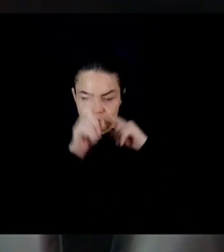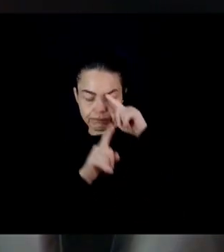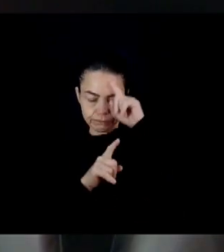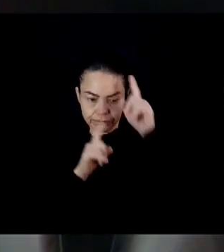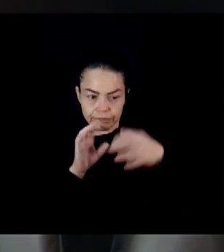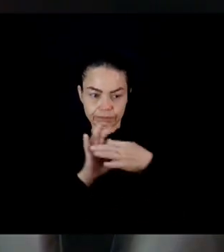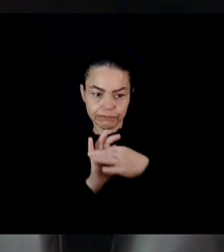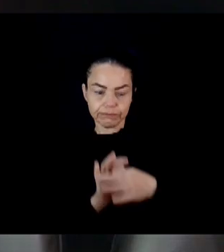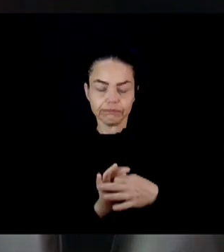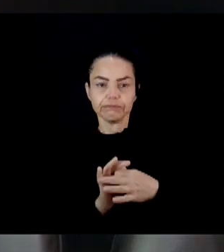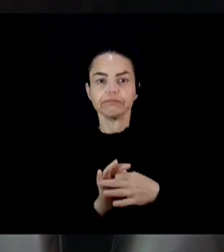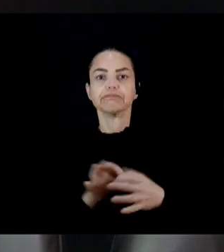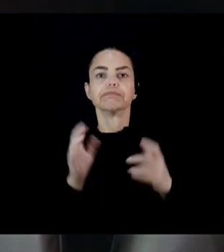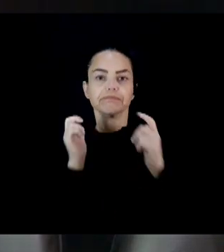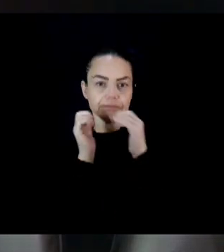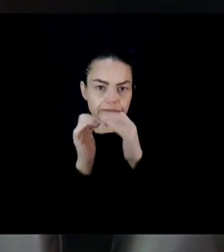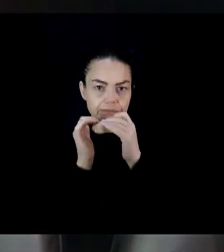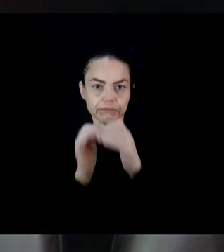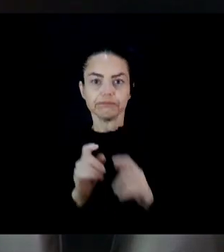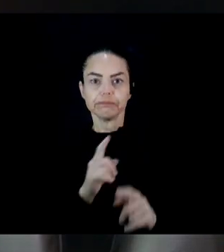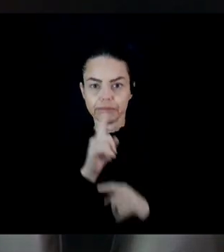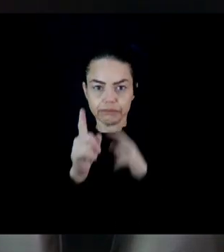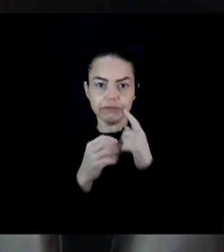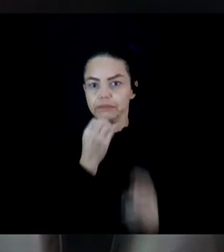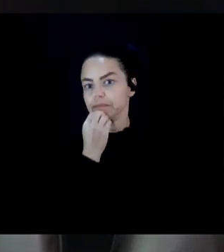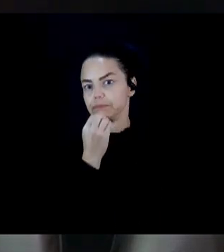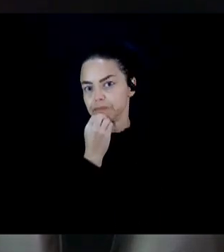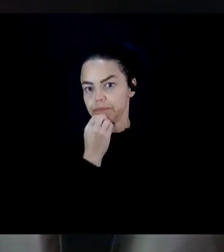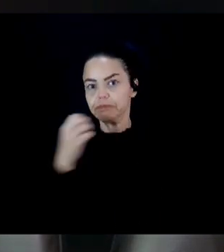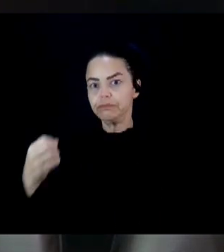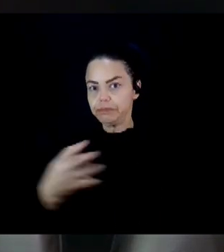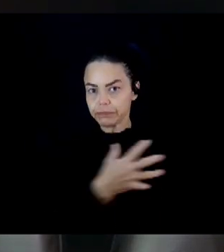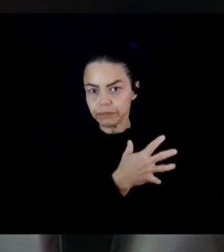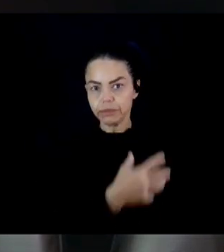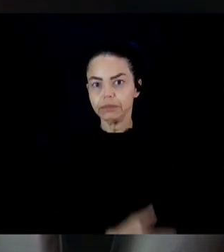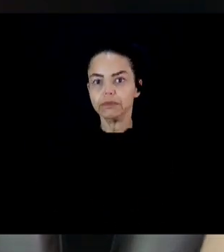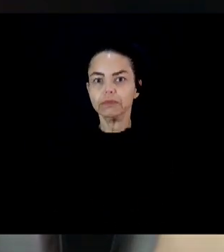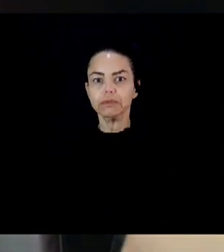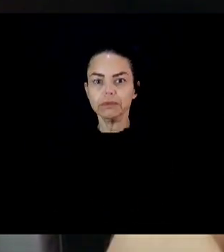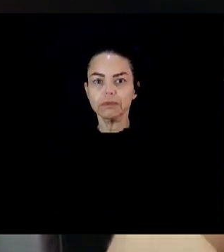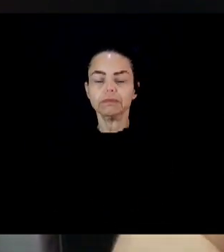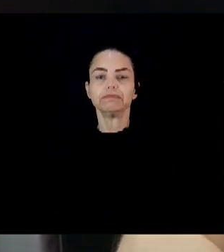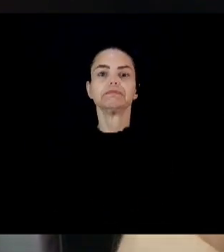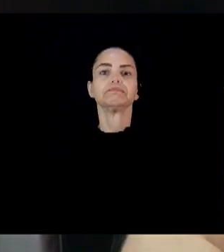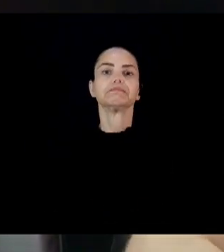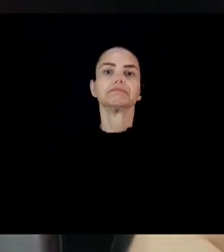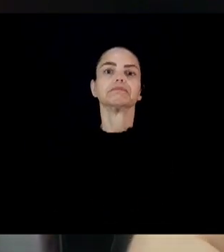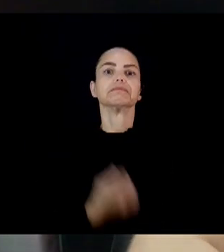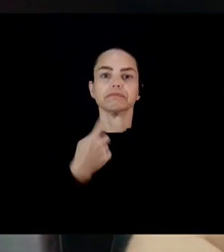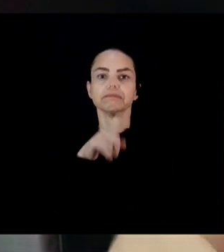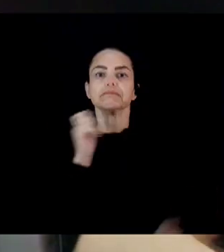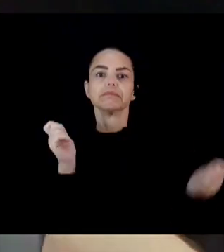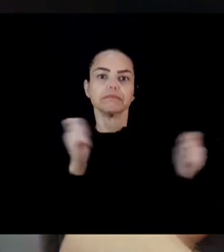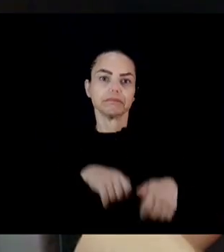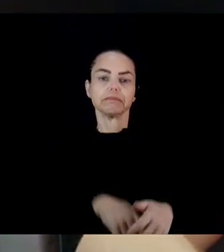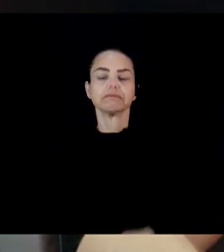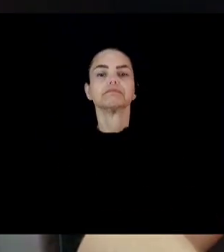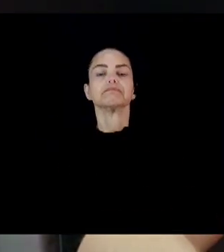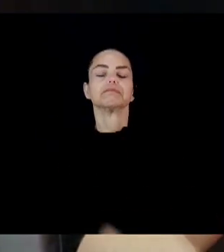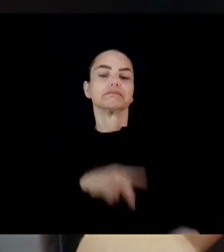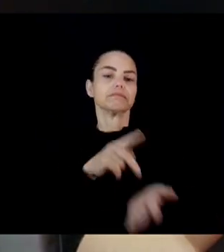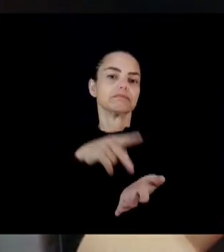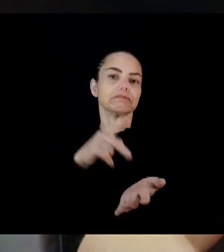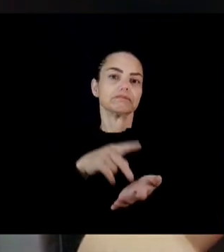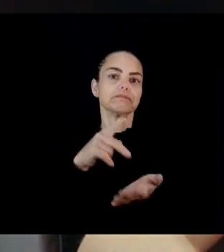cerebrais, criar oportunidades novas e para que a gente possa realmente ter